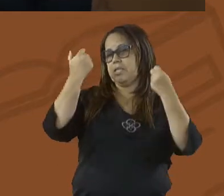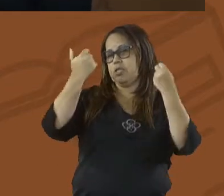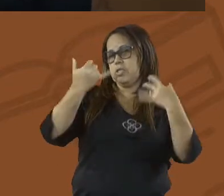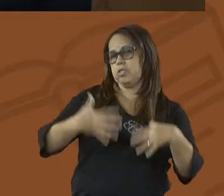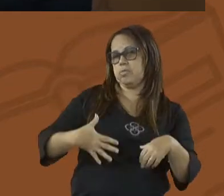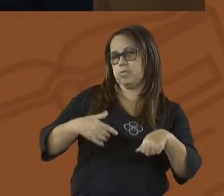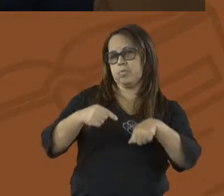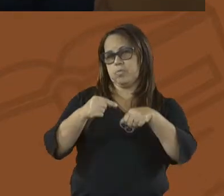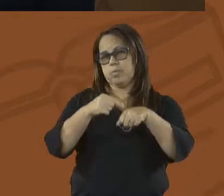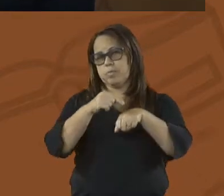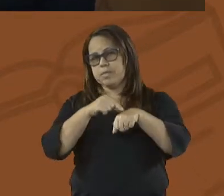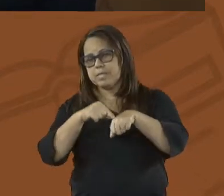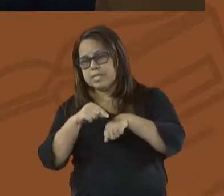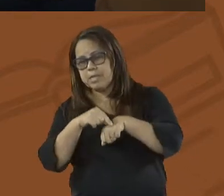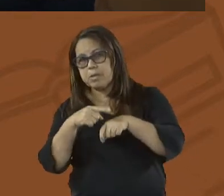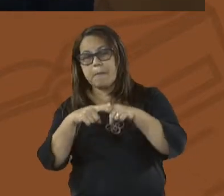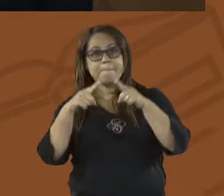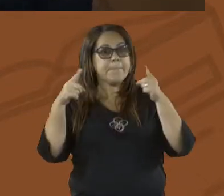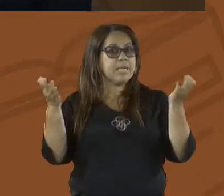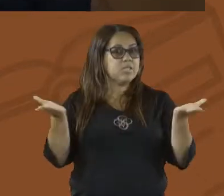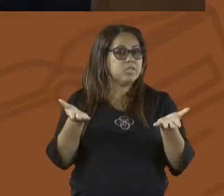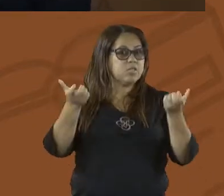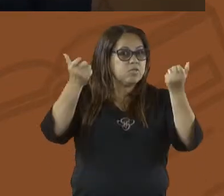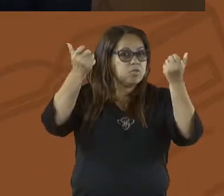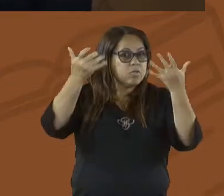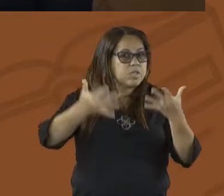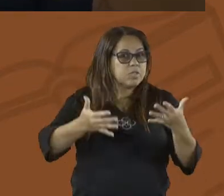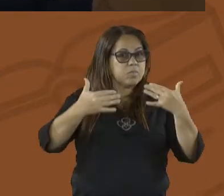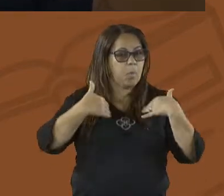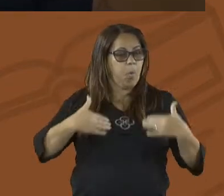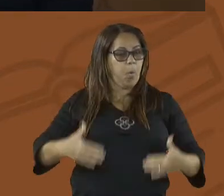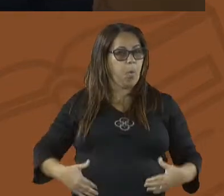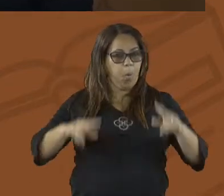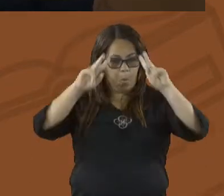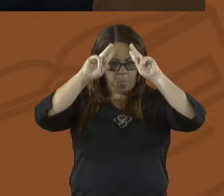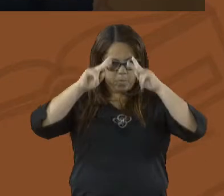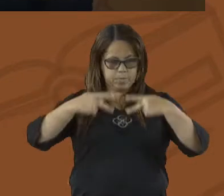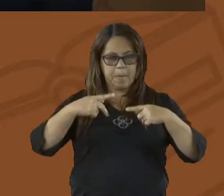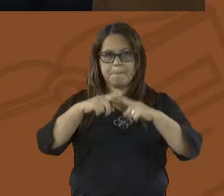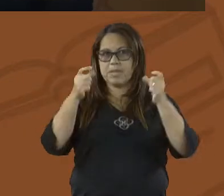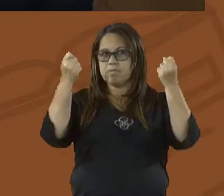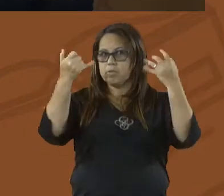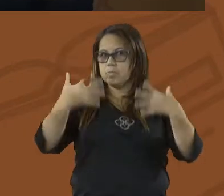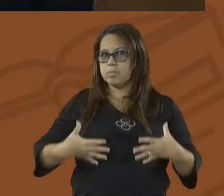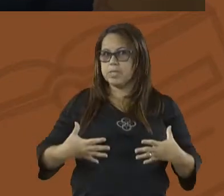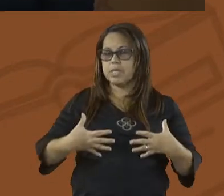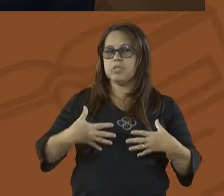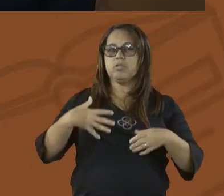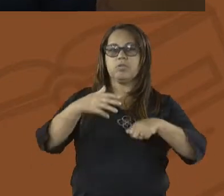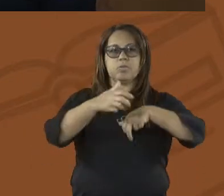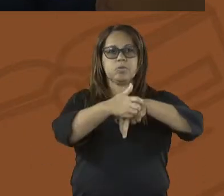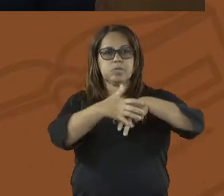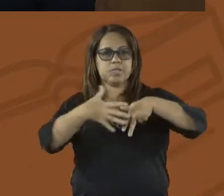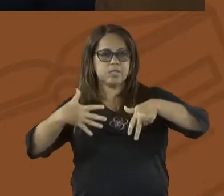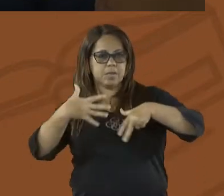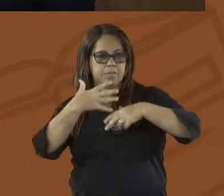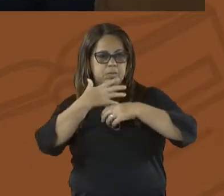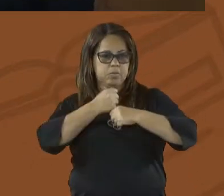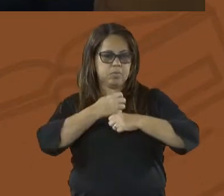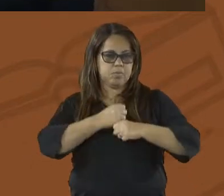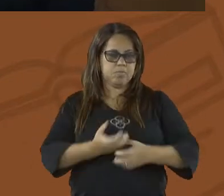vocês. Mas hoje a gente vai continuar corpo humano, só que a gente vai falar um pouquinho sobre os sistemas do corpo humano. Então a gente vai falar sobre o